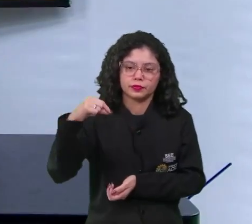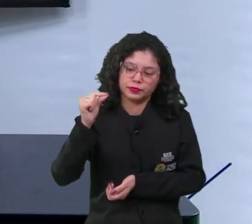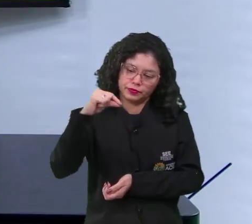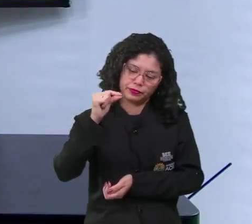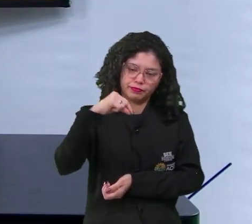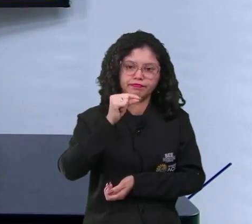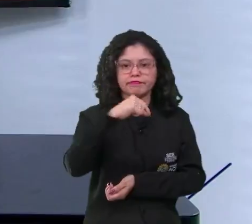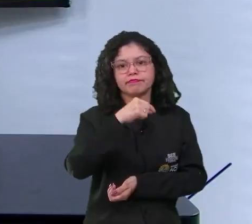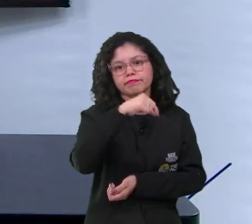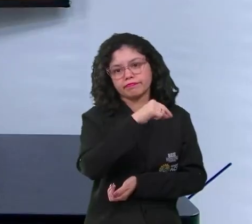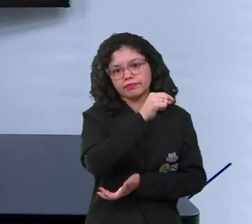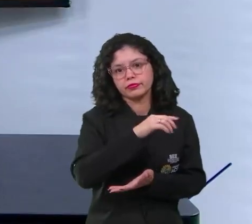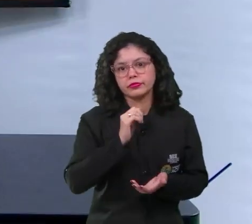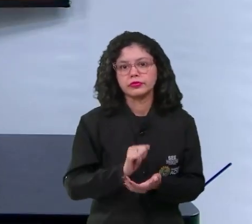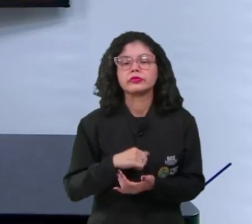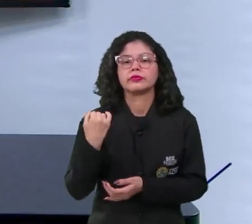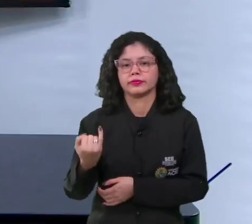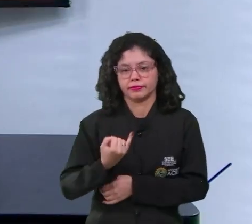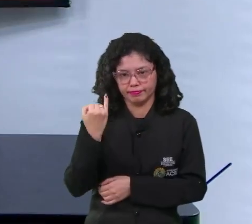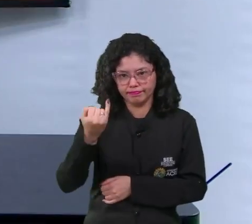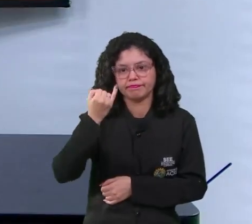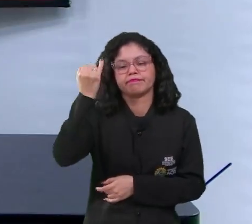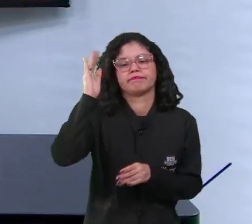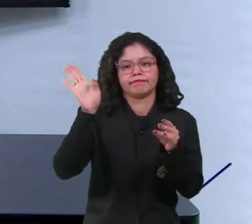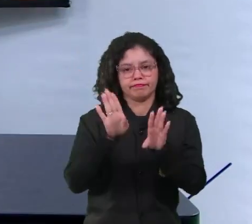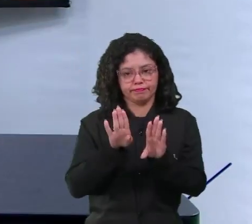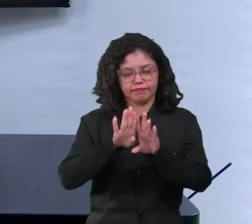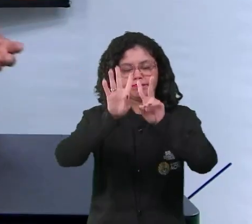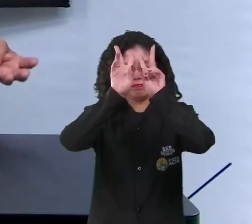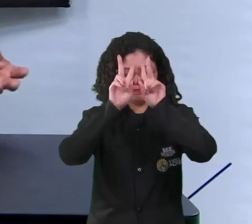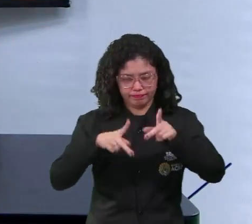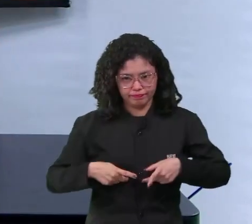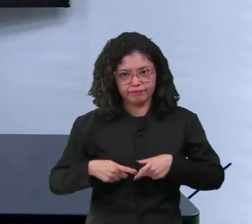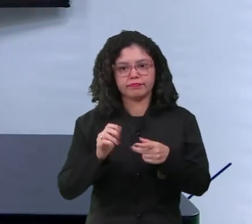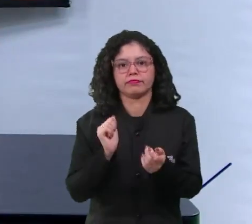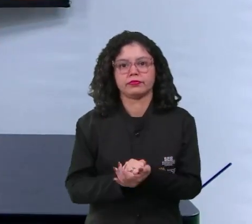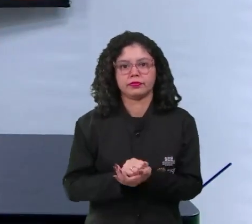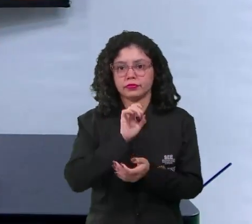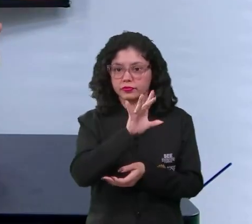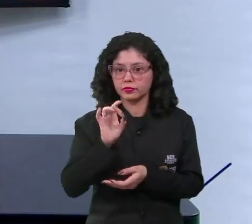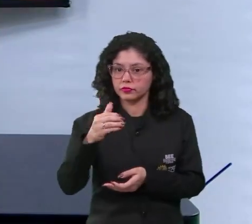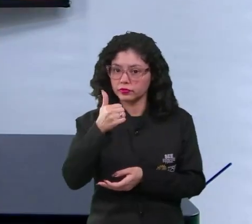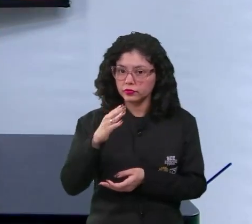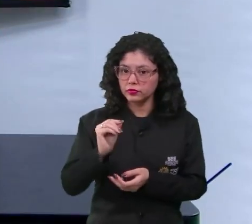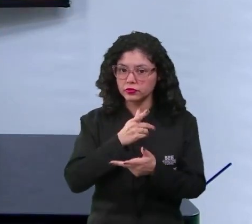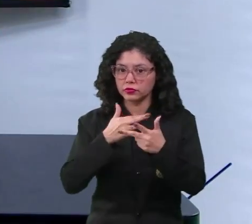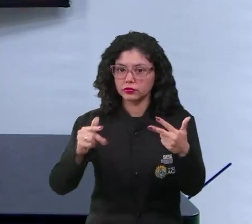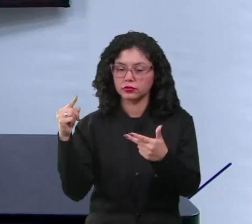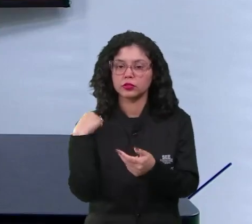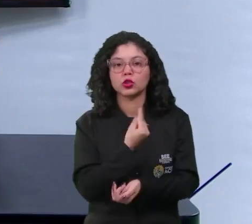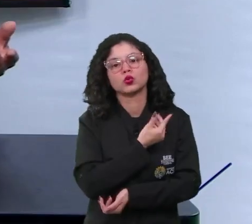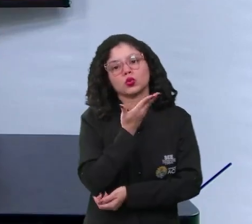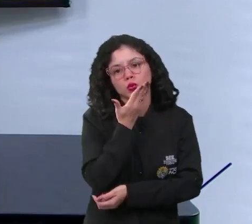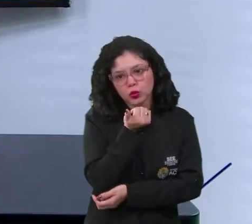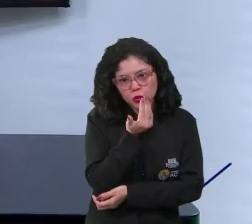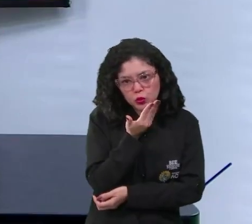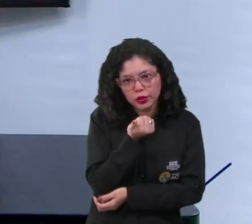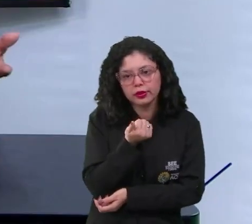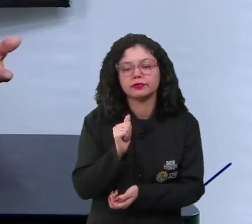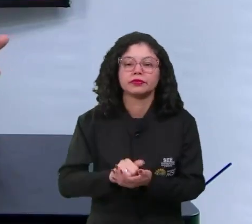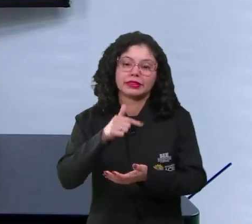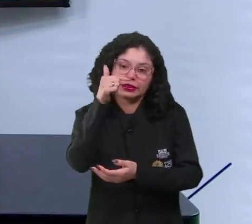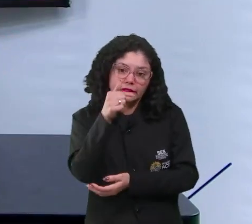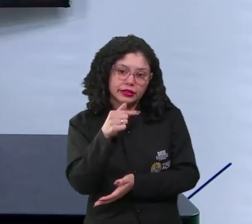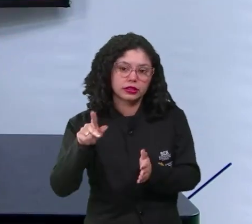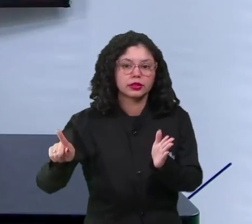as abelhas são de vital importância para a humanidade, porque de cada 10 coisas que nós consumimos, pelo menos